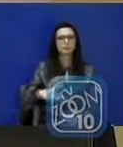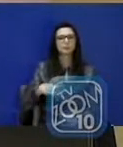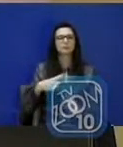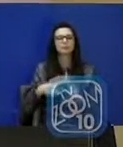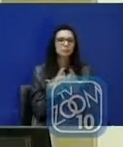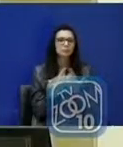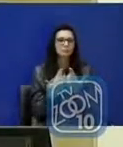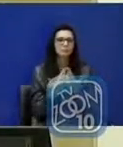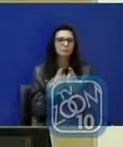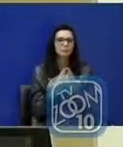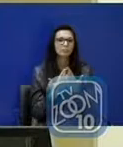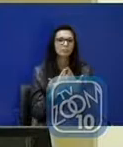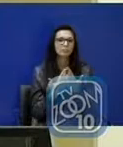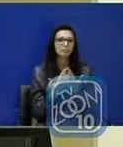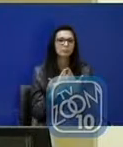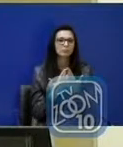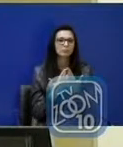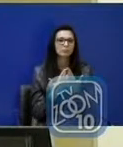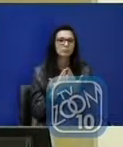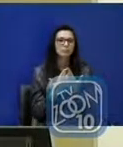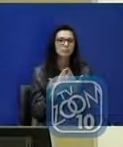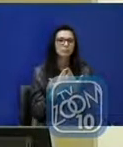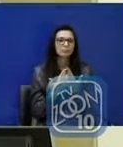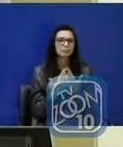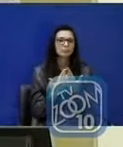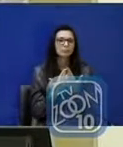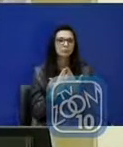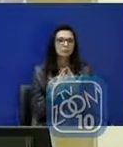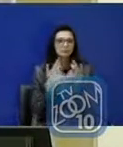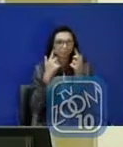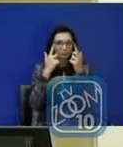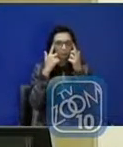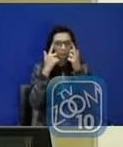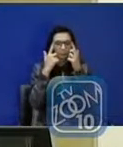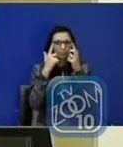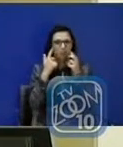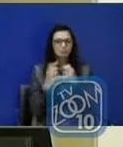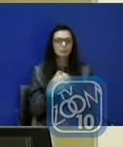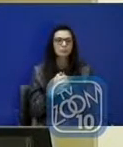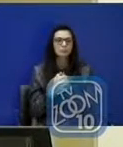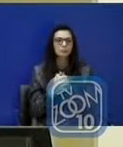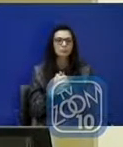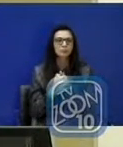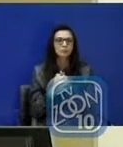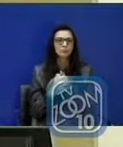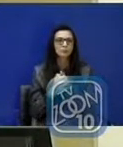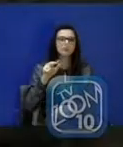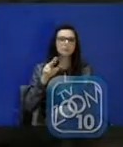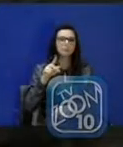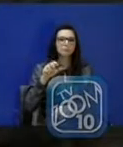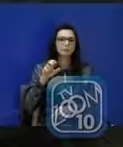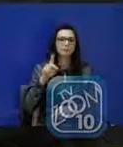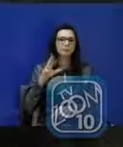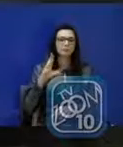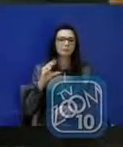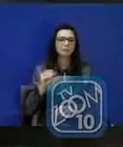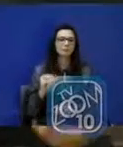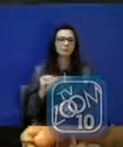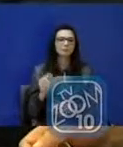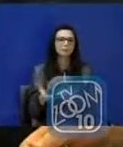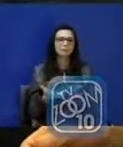ideia. Mobilidade, Ordem Urbana e Paz Social, o presidente é o vereador Marcinho.